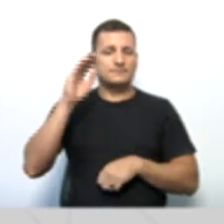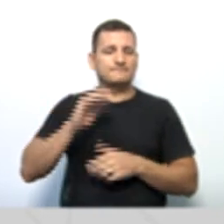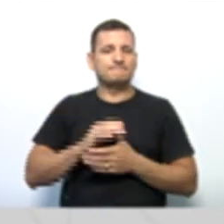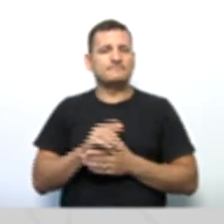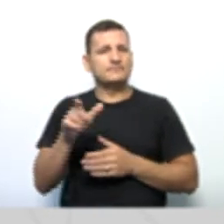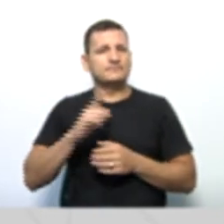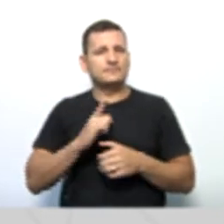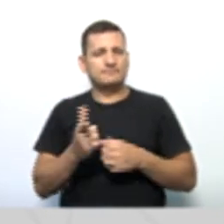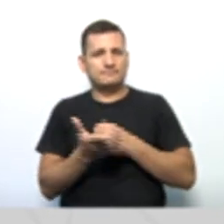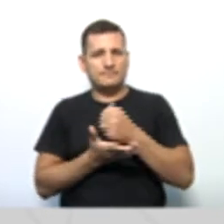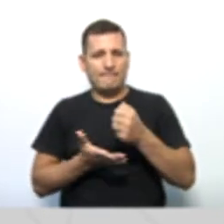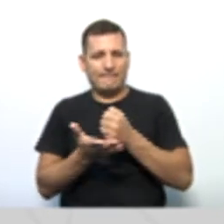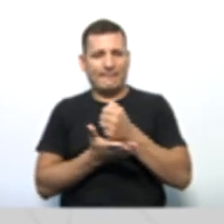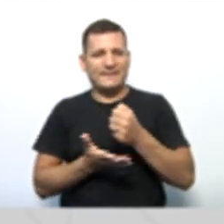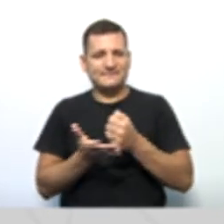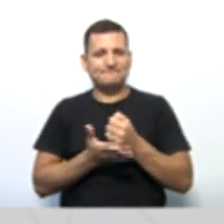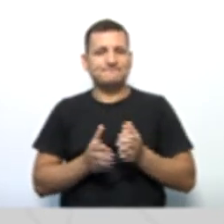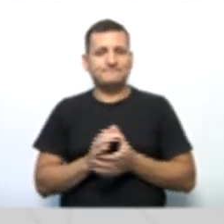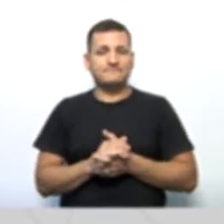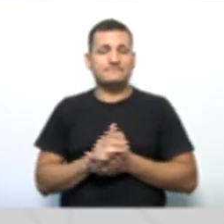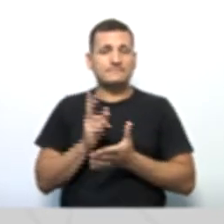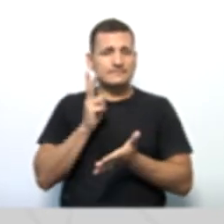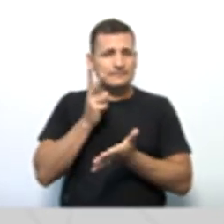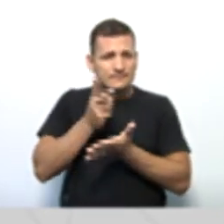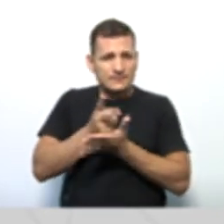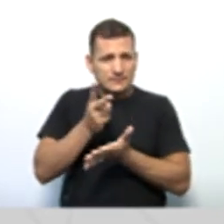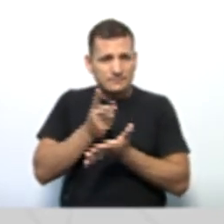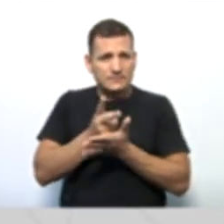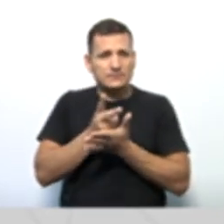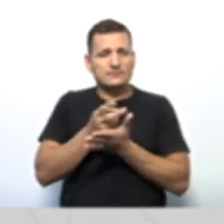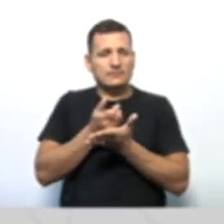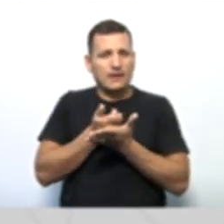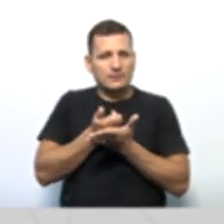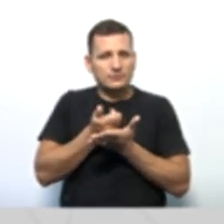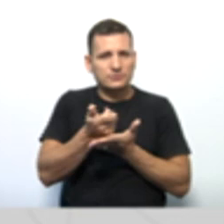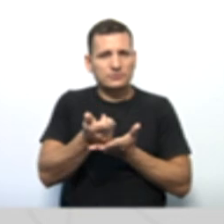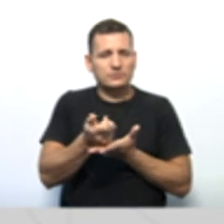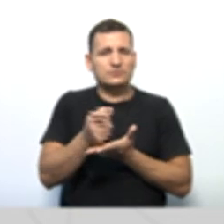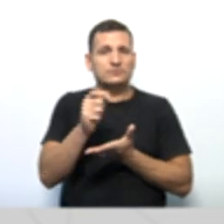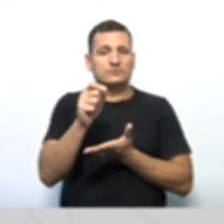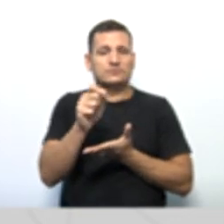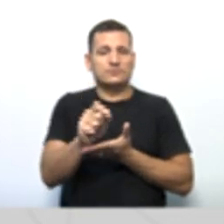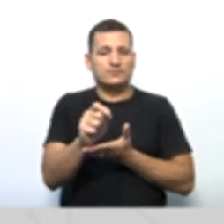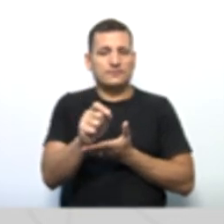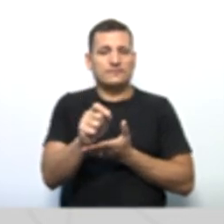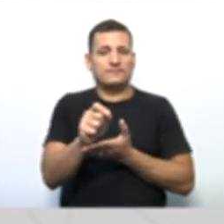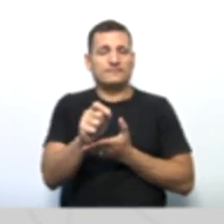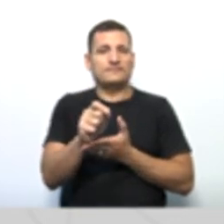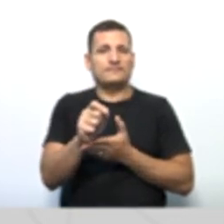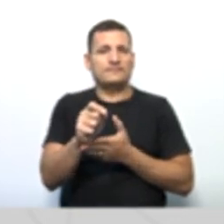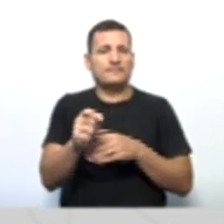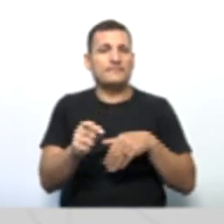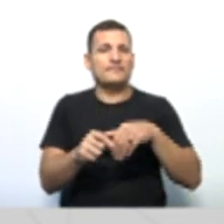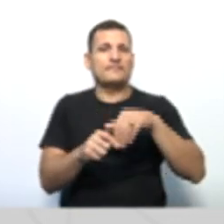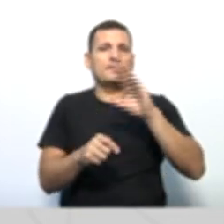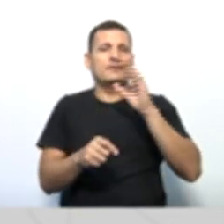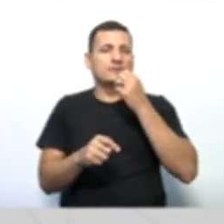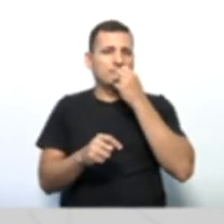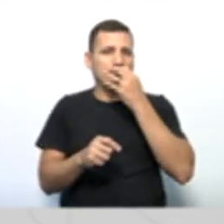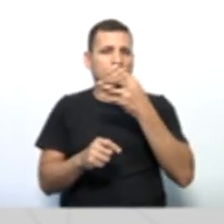princípio: agir sempre de forma a produzir a maior quantidade de bem-estar